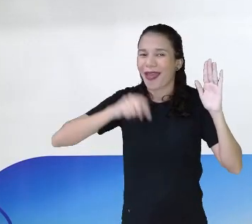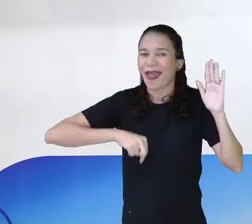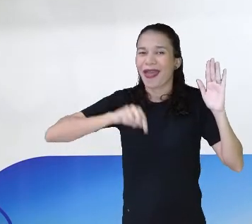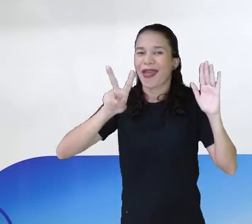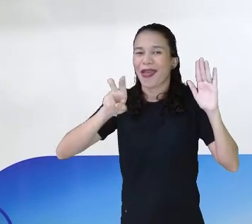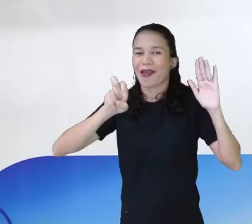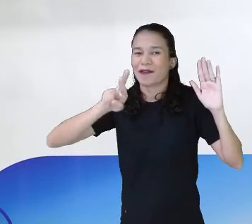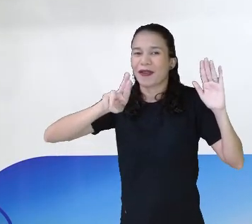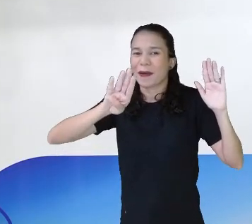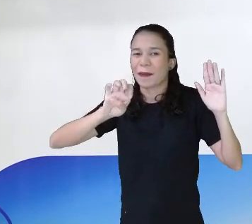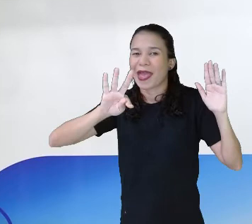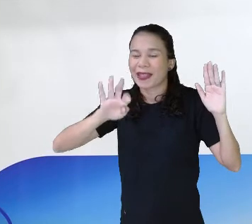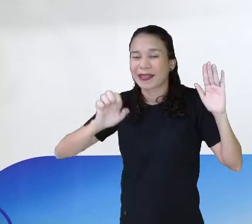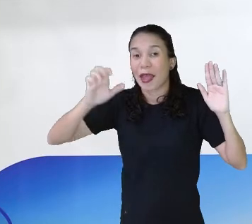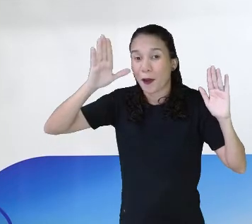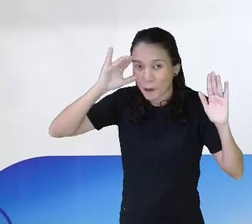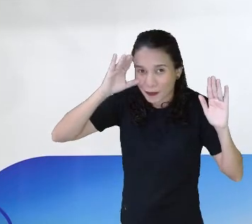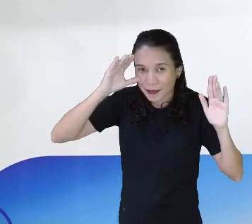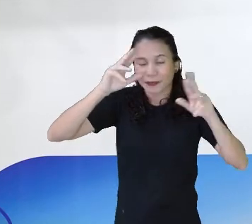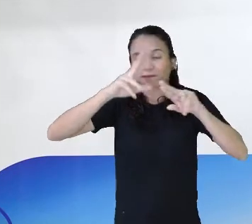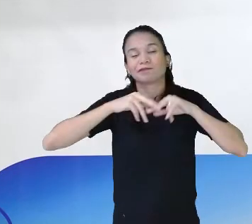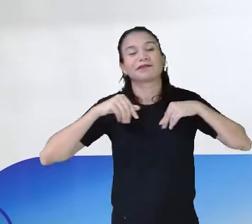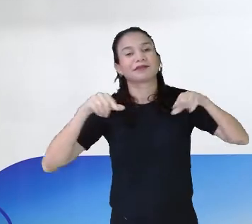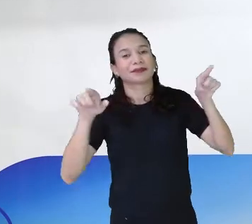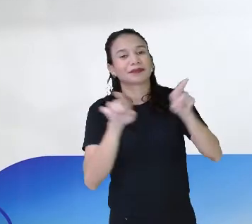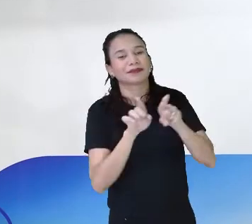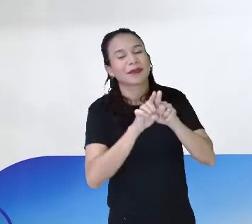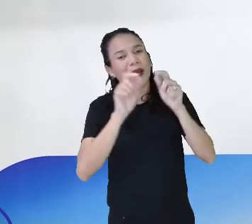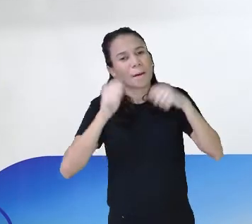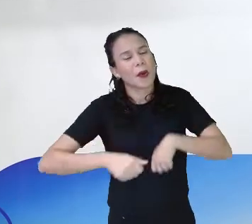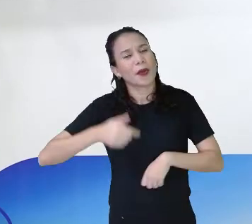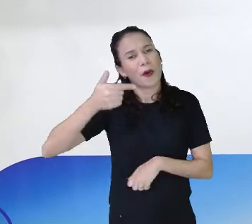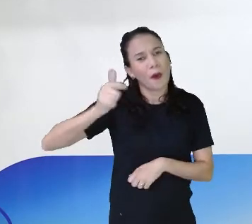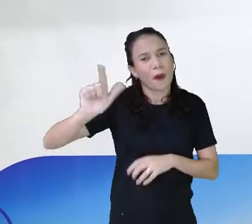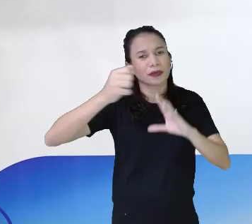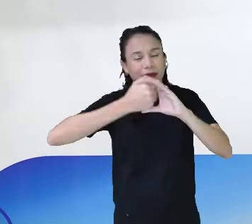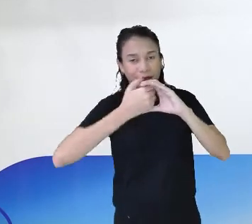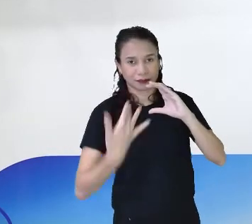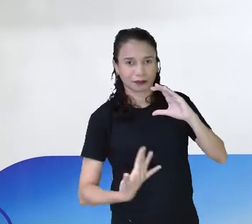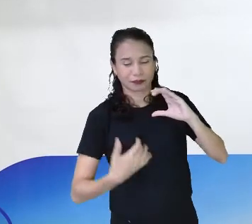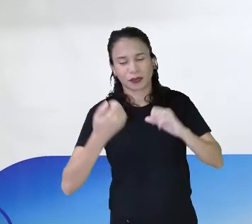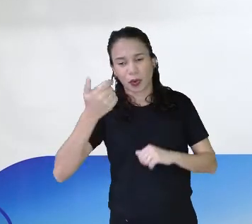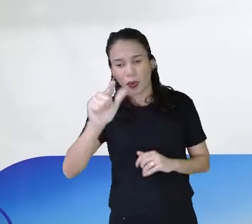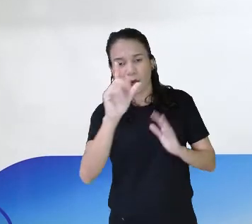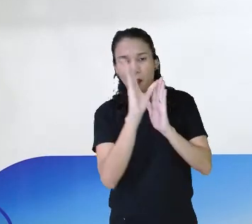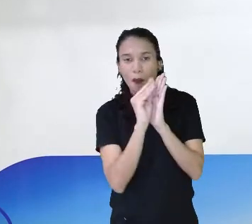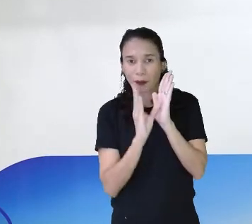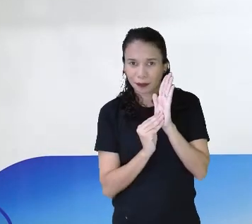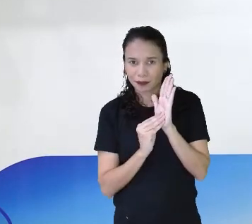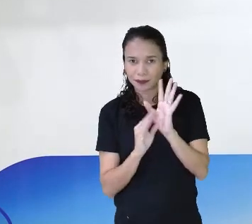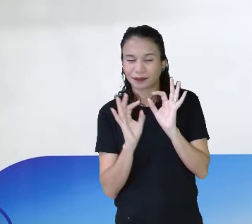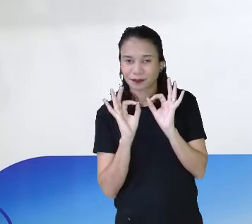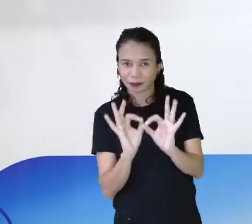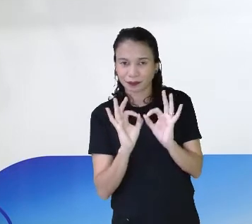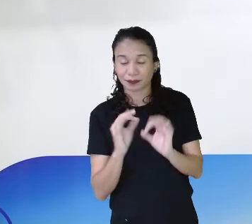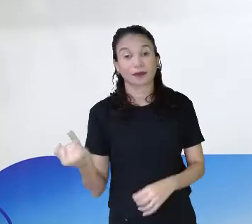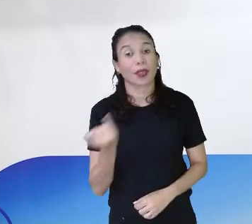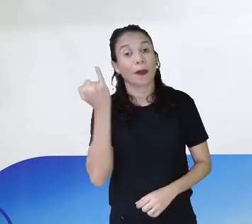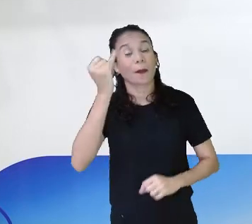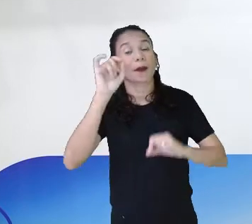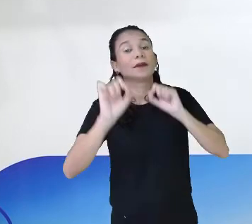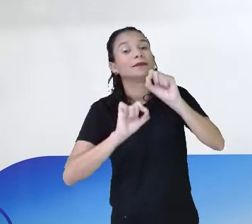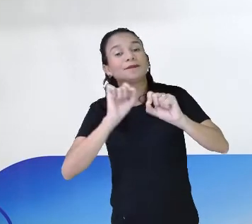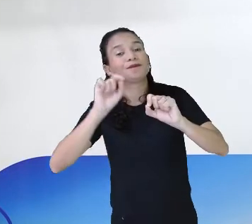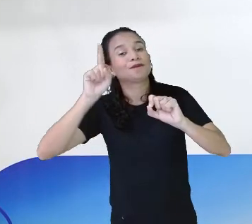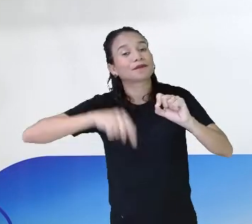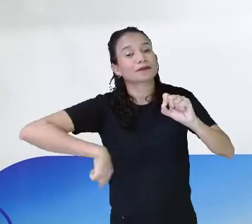de curiosidade. Mas o verbete também pode ter outros conteúdos, outros temas, não é? O que importa é que o